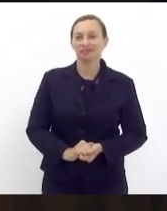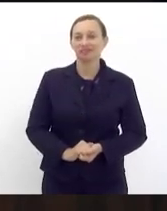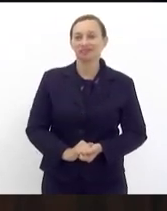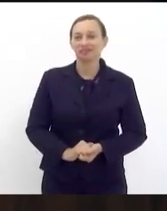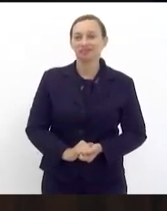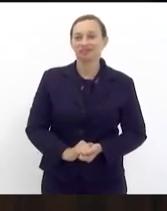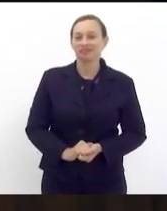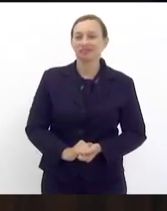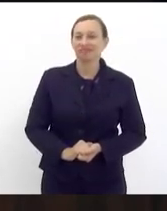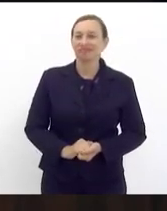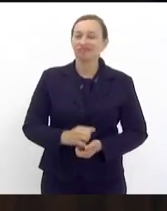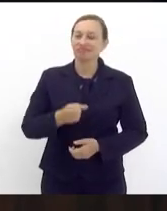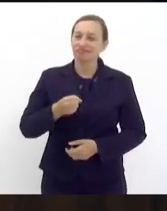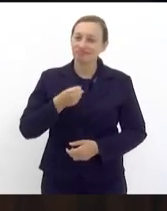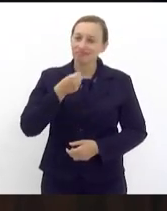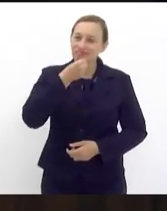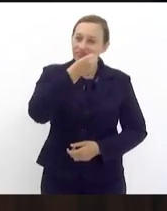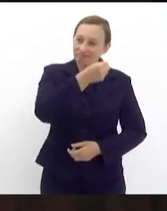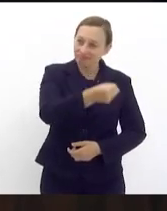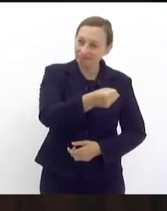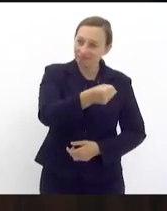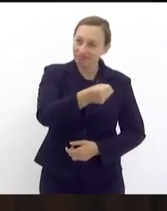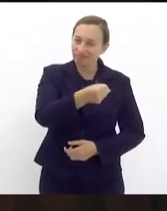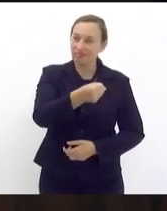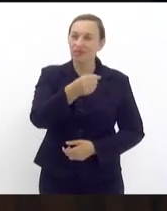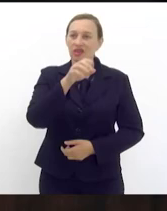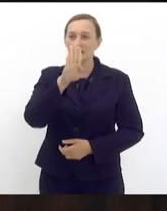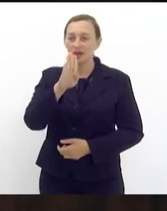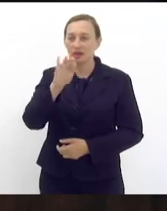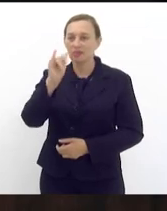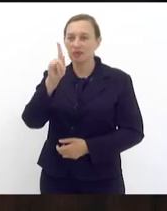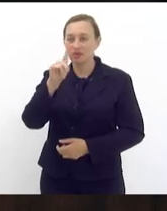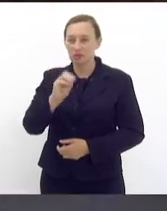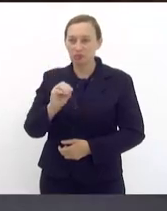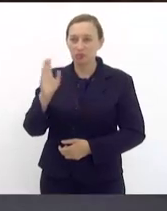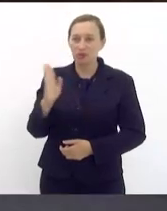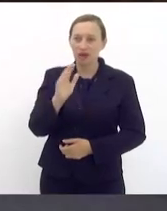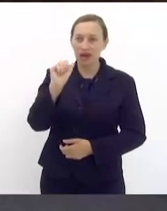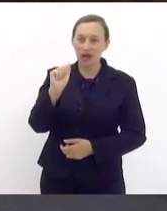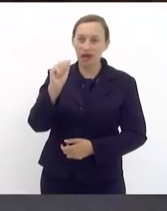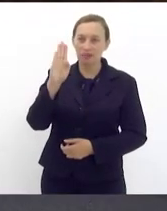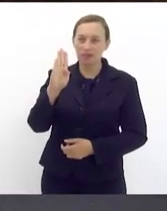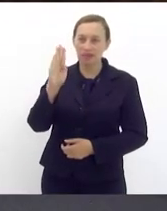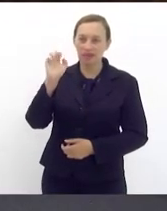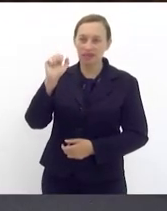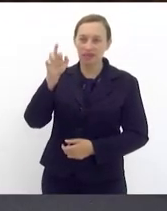passar a palavra para o querido Bispo Abner Ferreira.